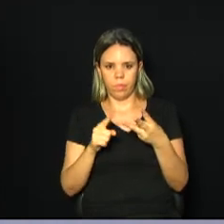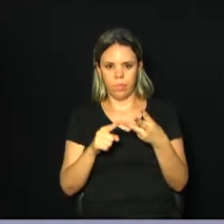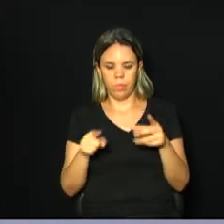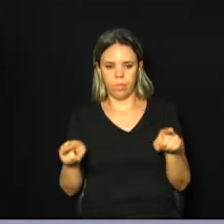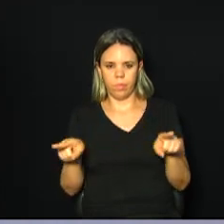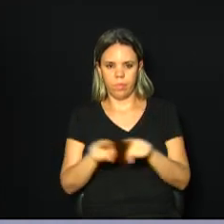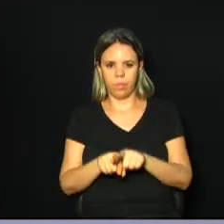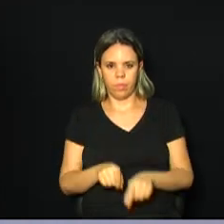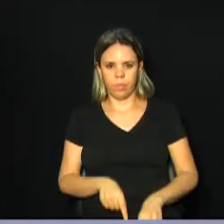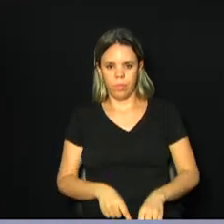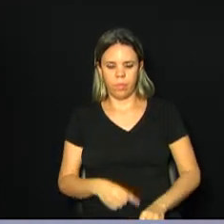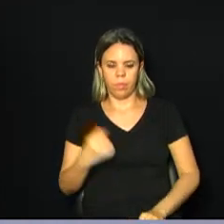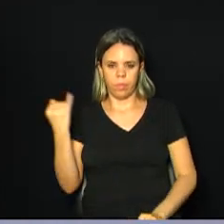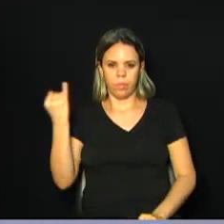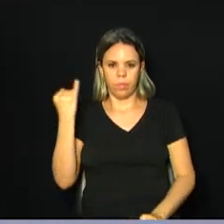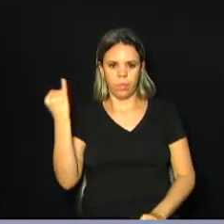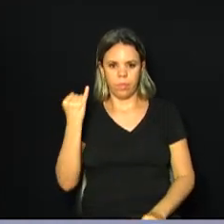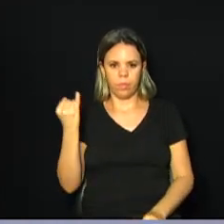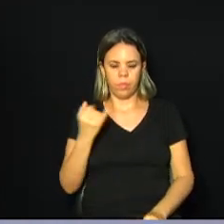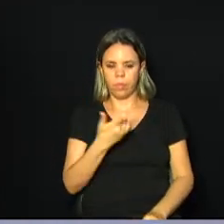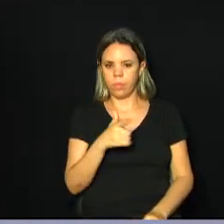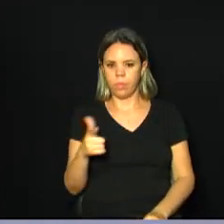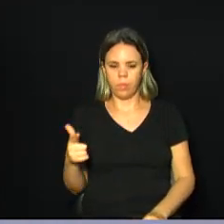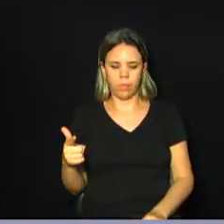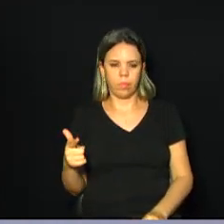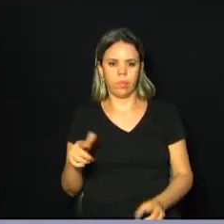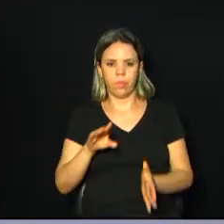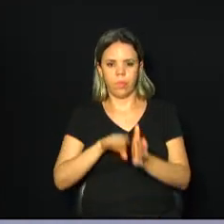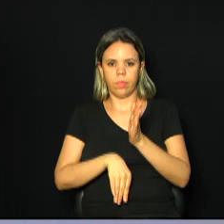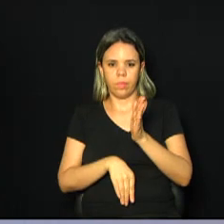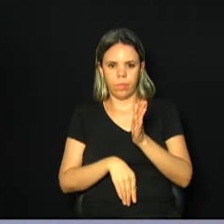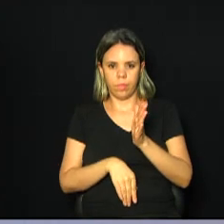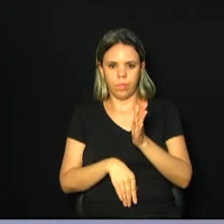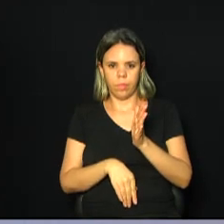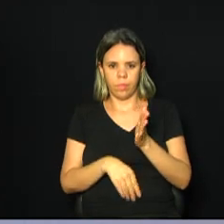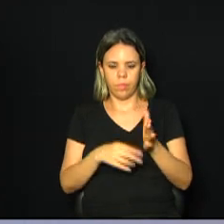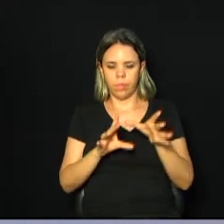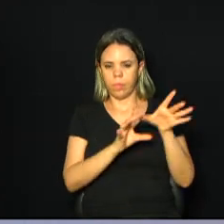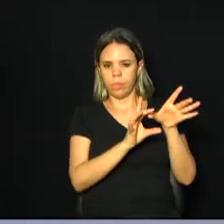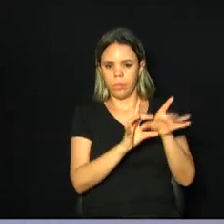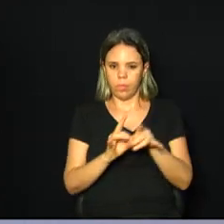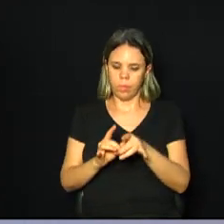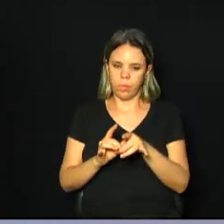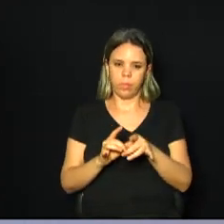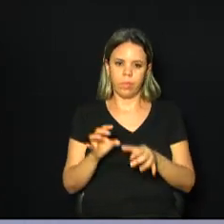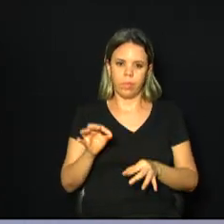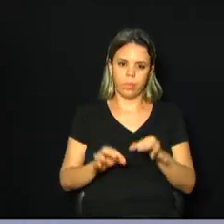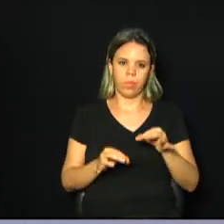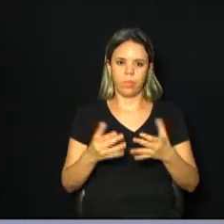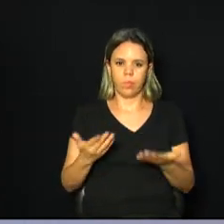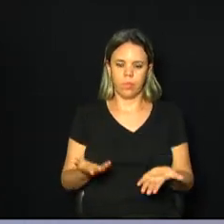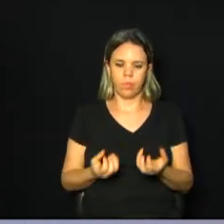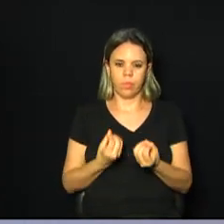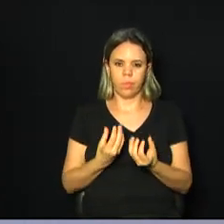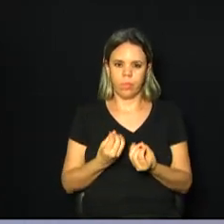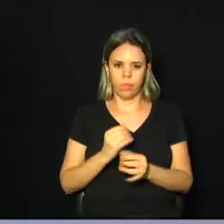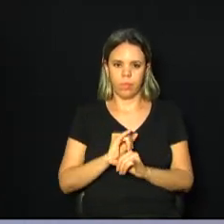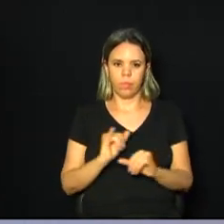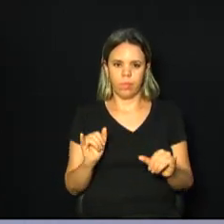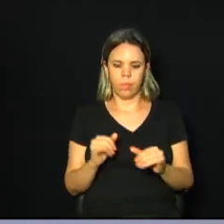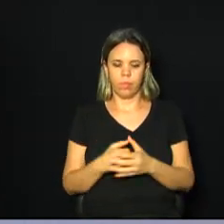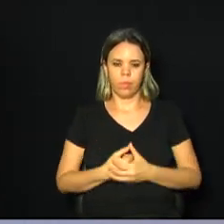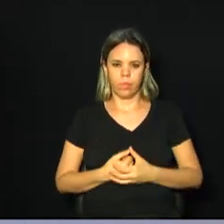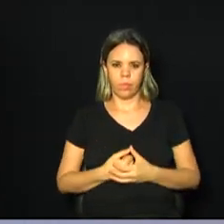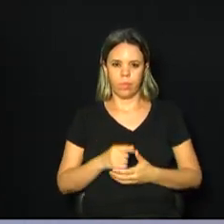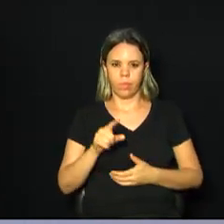também importante, e não tem como tirar ela do contexto jurídico, que é a informação. Quando